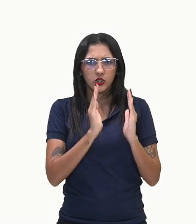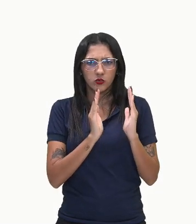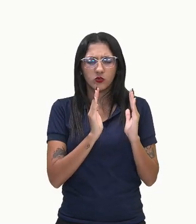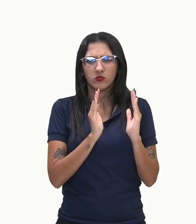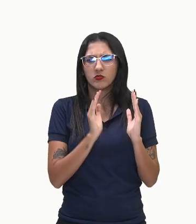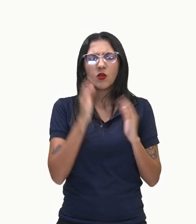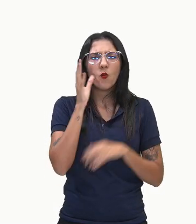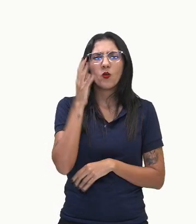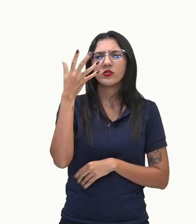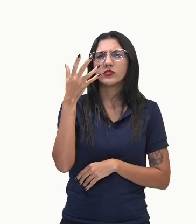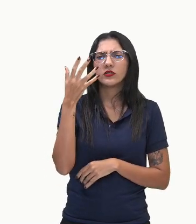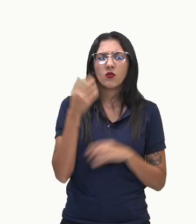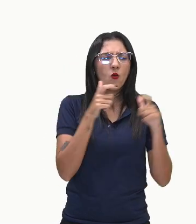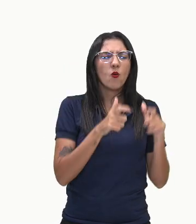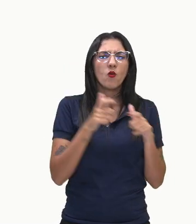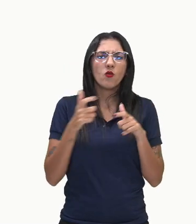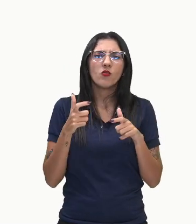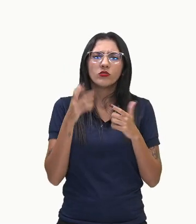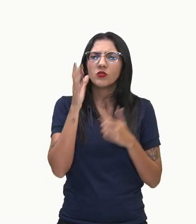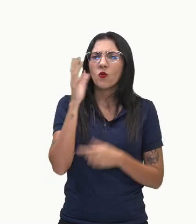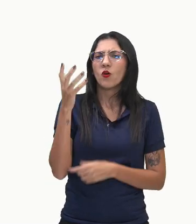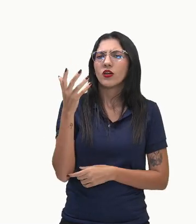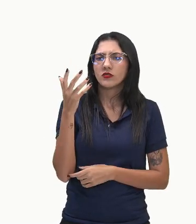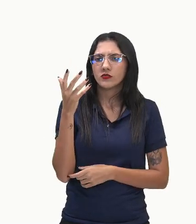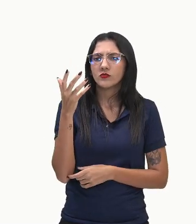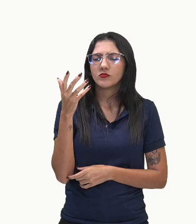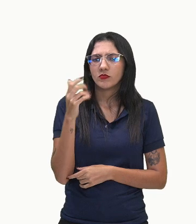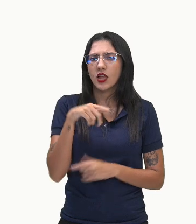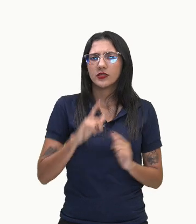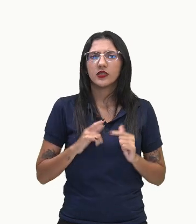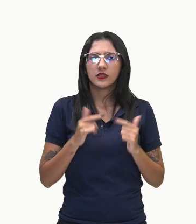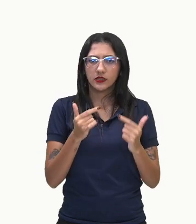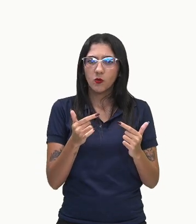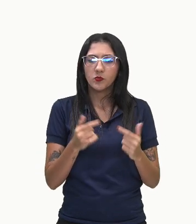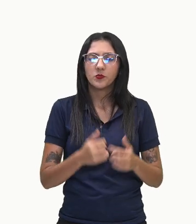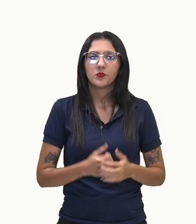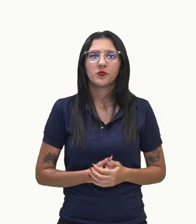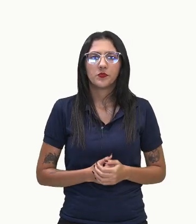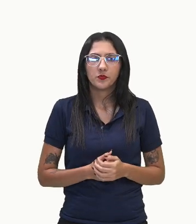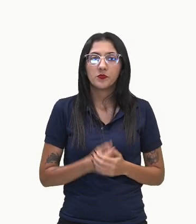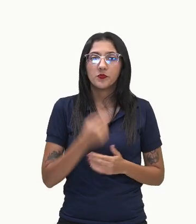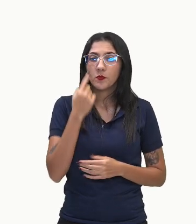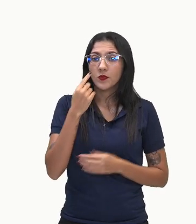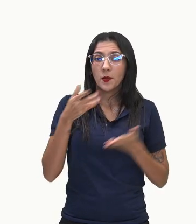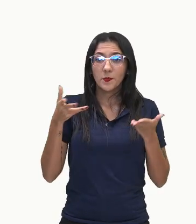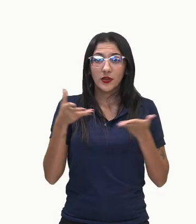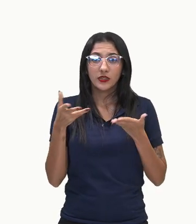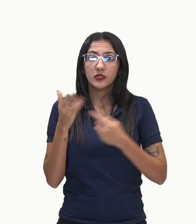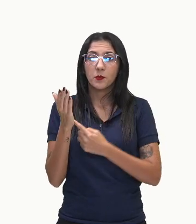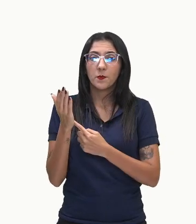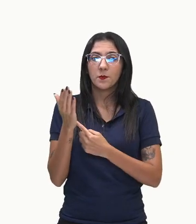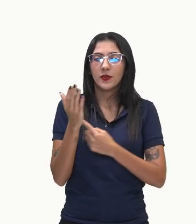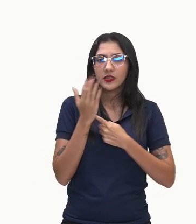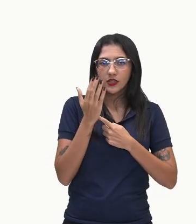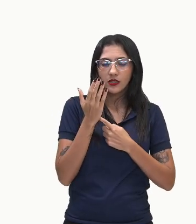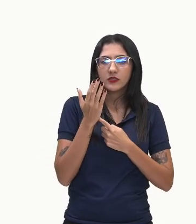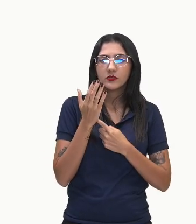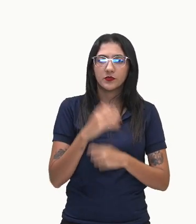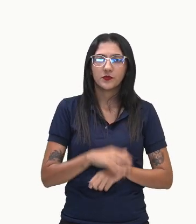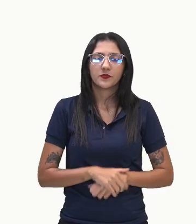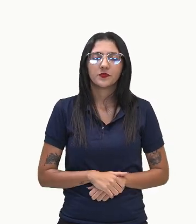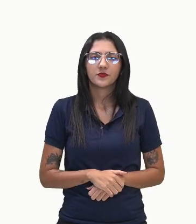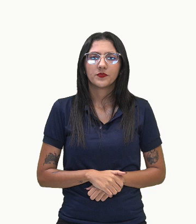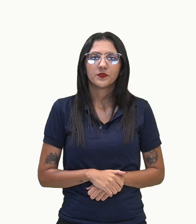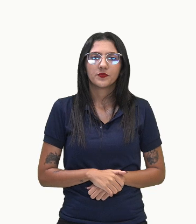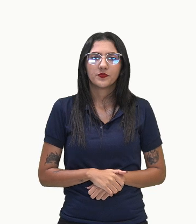né? Onde, quando aconteceu a ação. Indica quando aconteceu a ação, estado ou